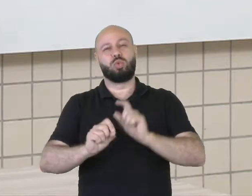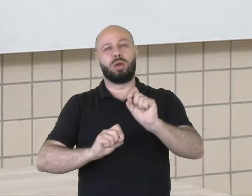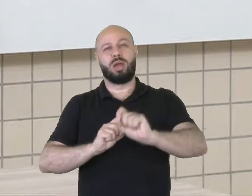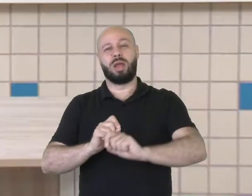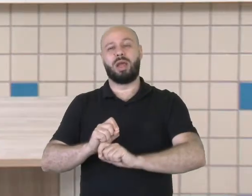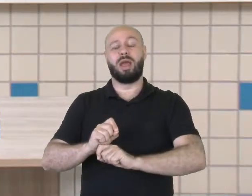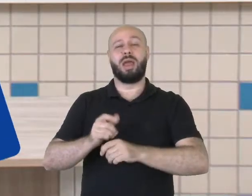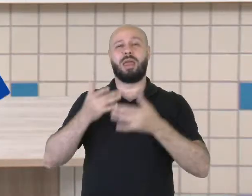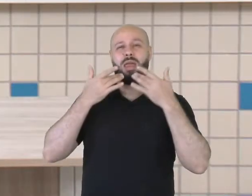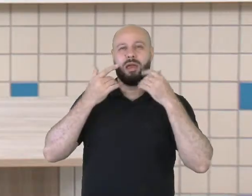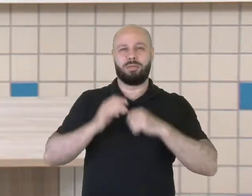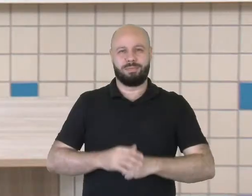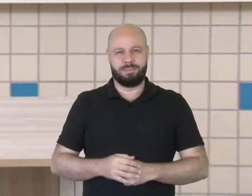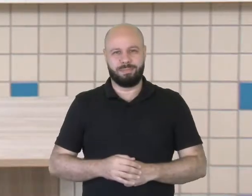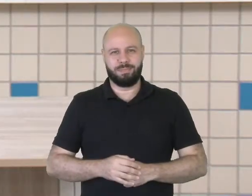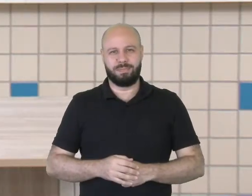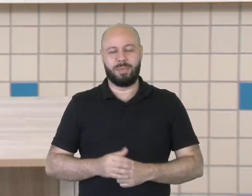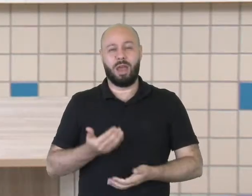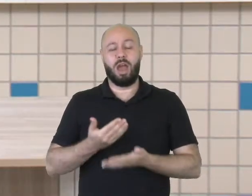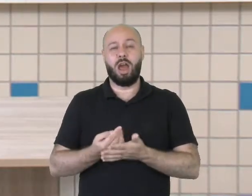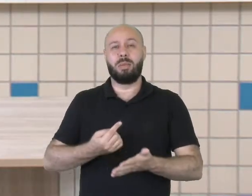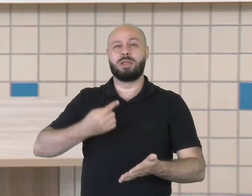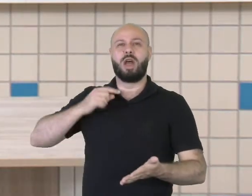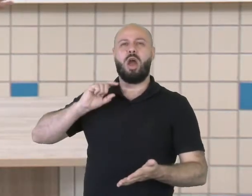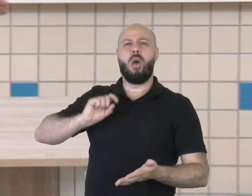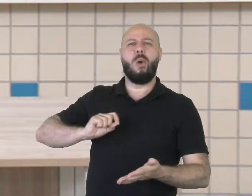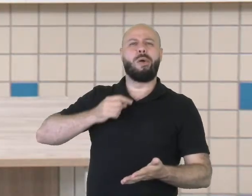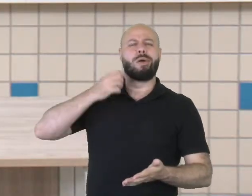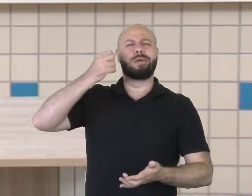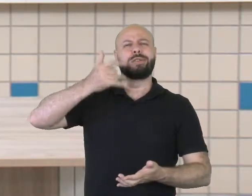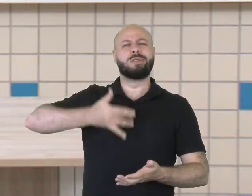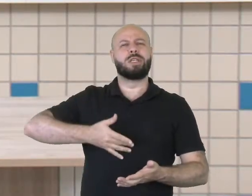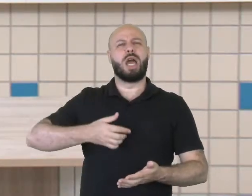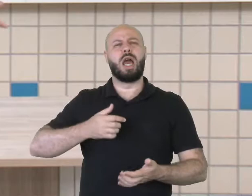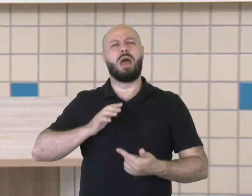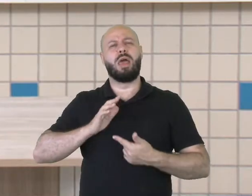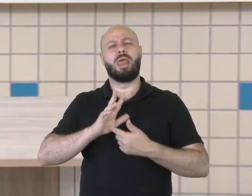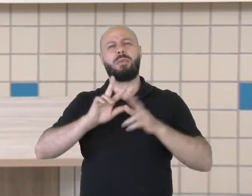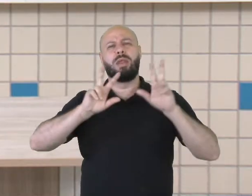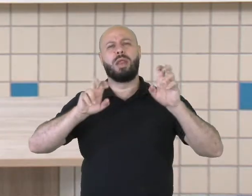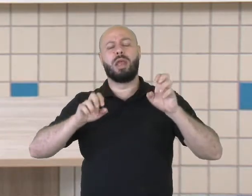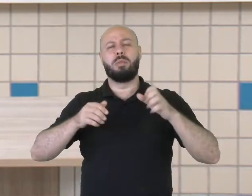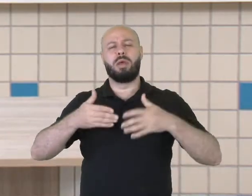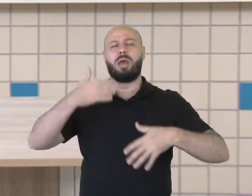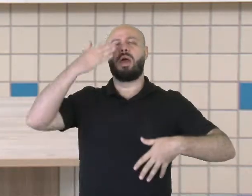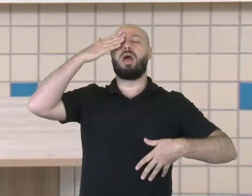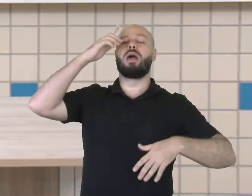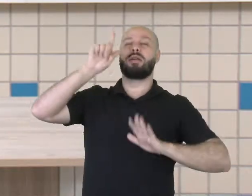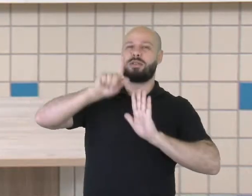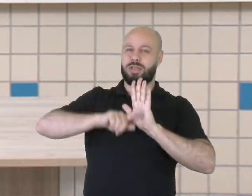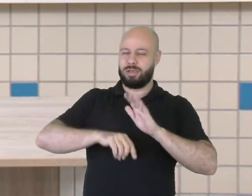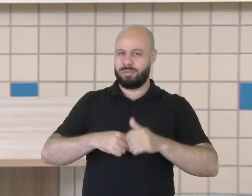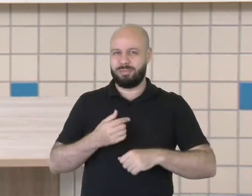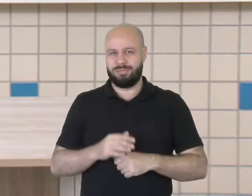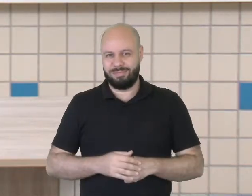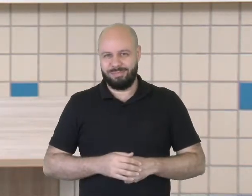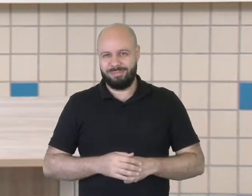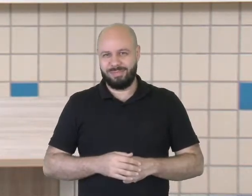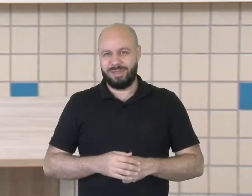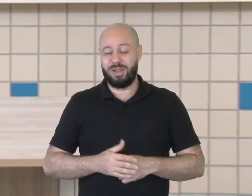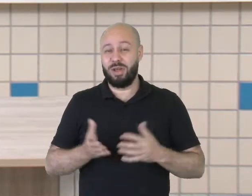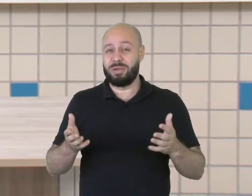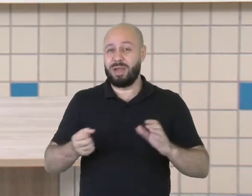teatro. Na aula passada, falamos sobre o gênero dramático. Vimos sobre